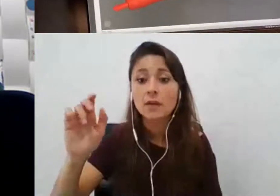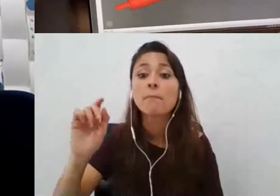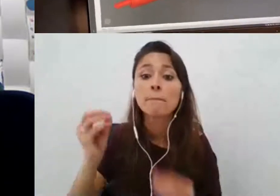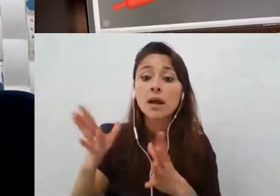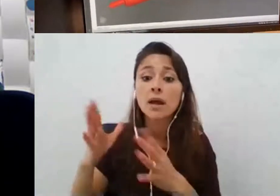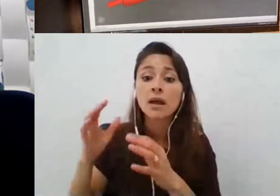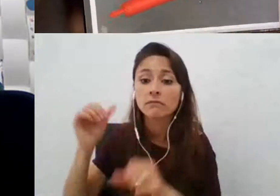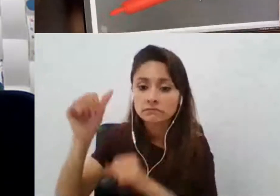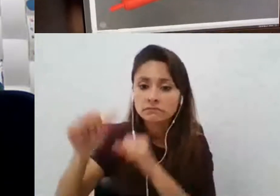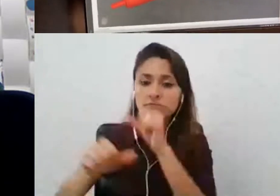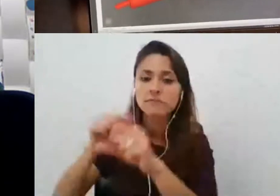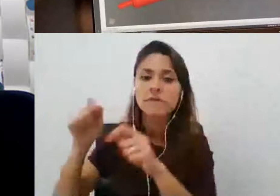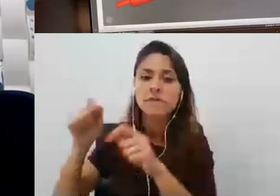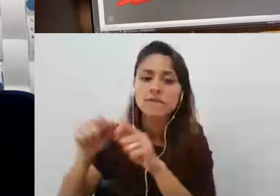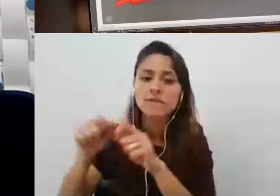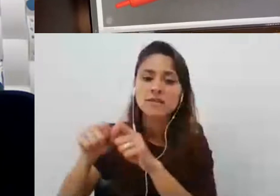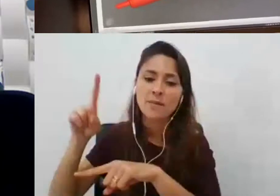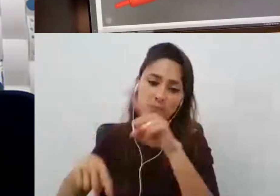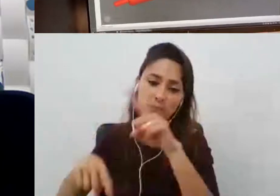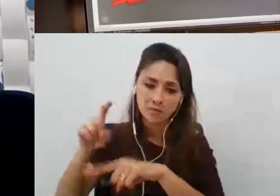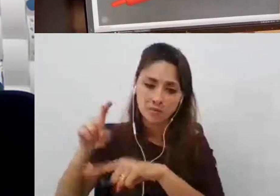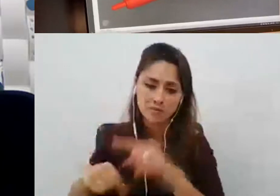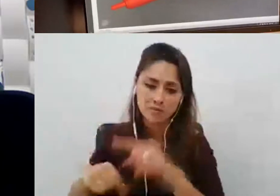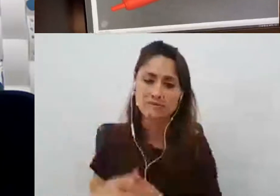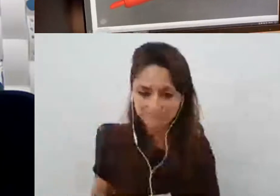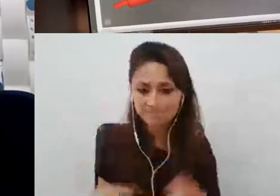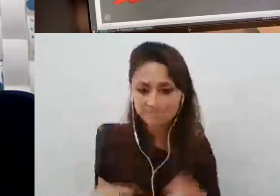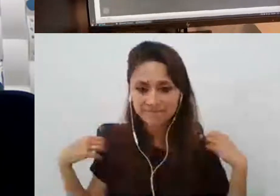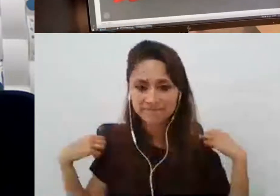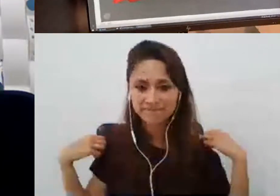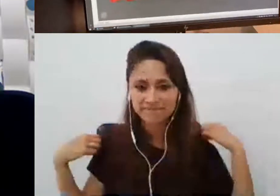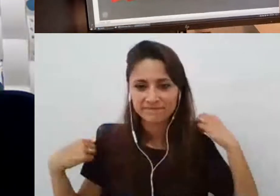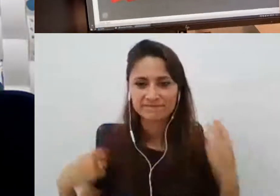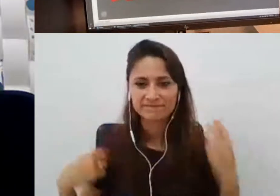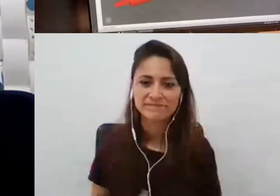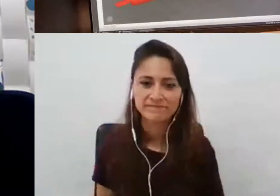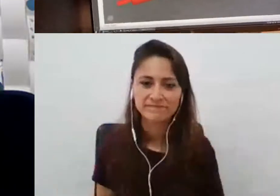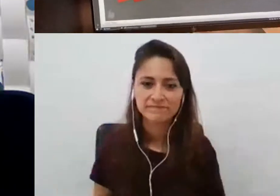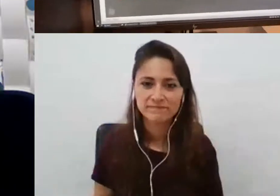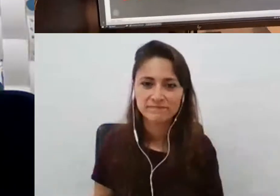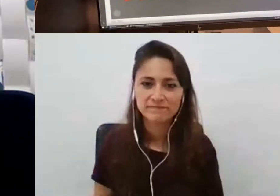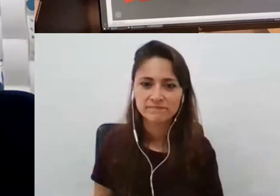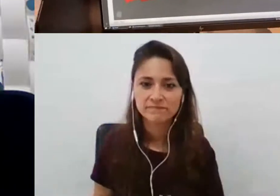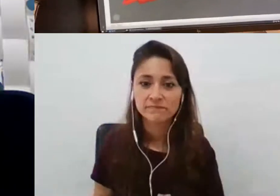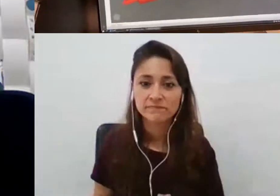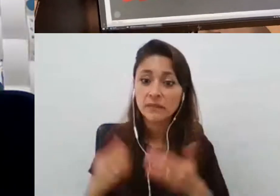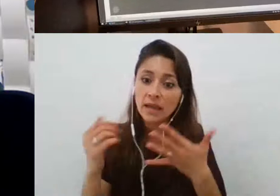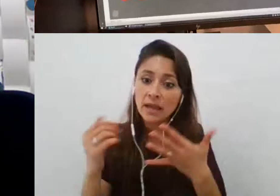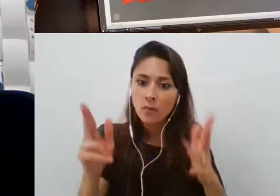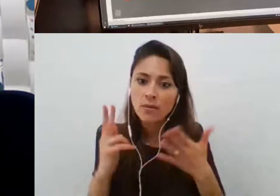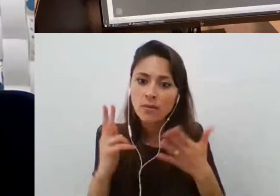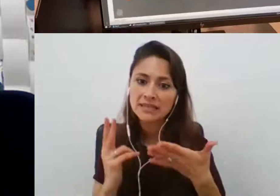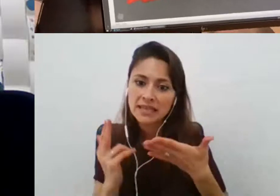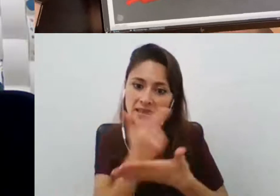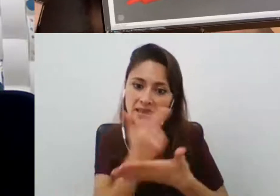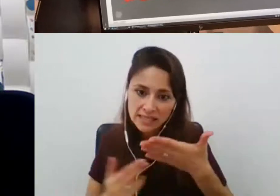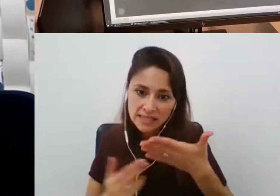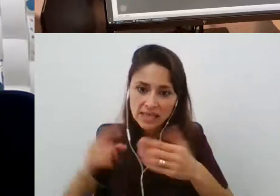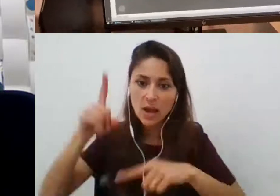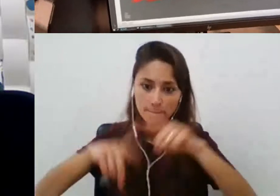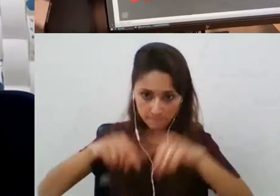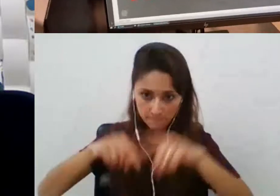gente consiga trabalhar e consiga melhorar ao longo todo esse processo. Ou seja, ele desenha um produto